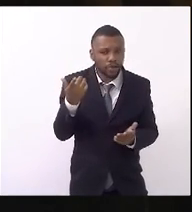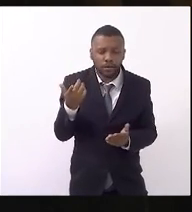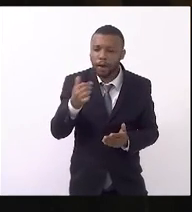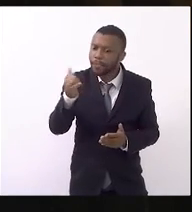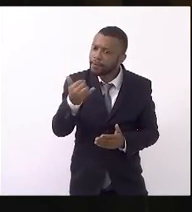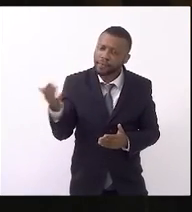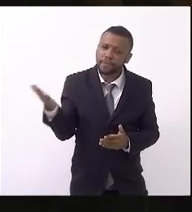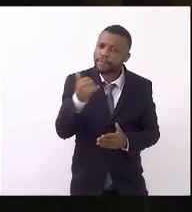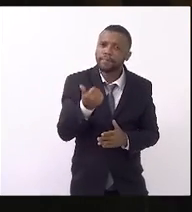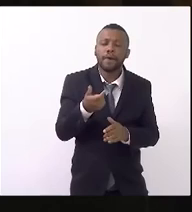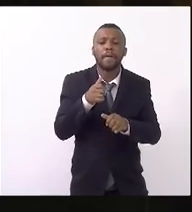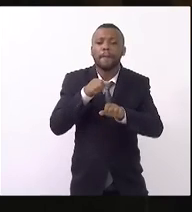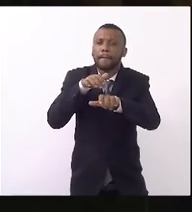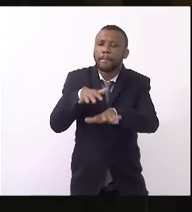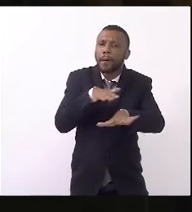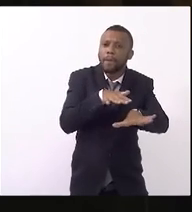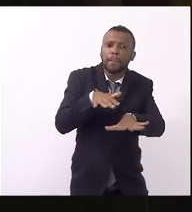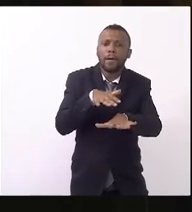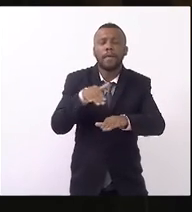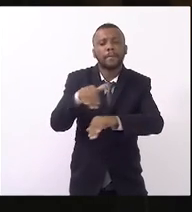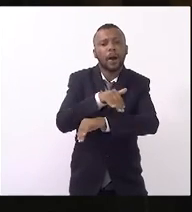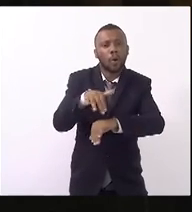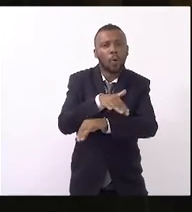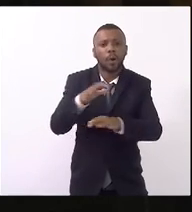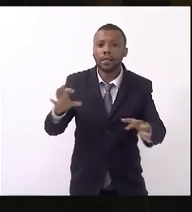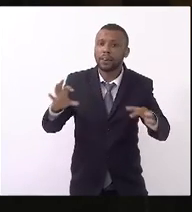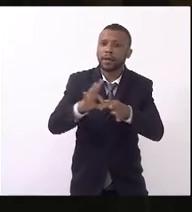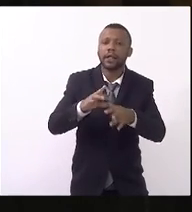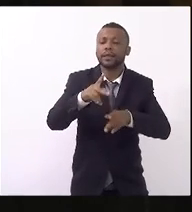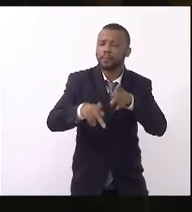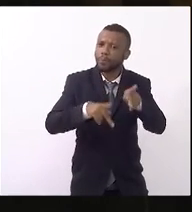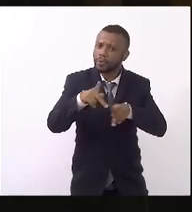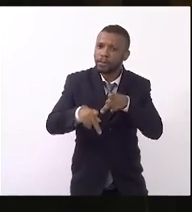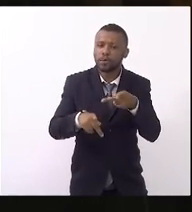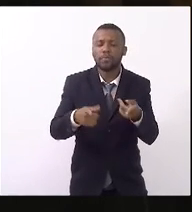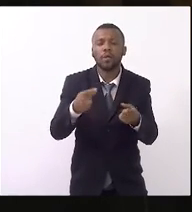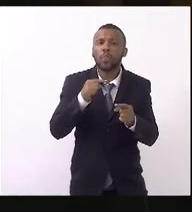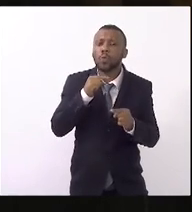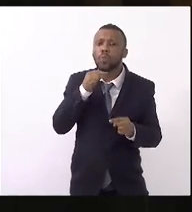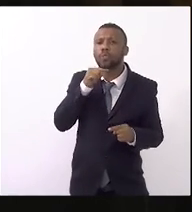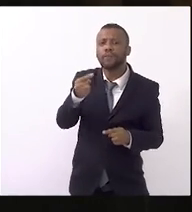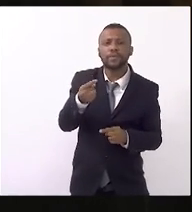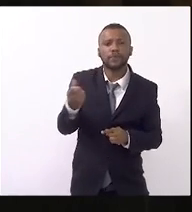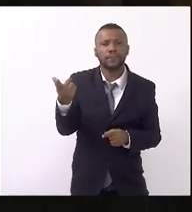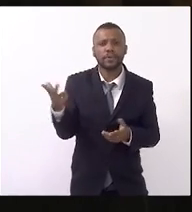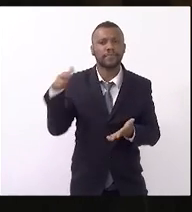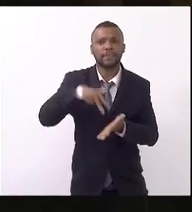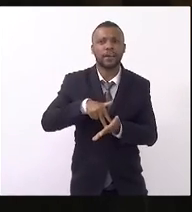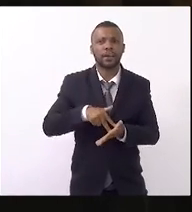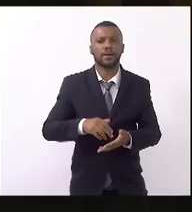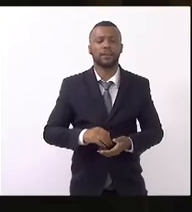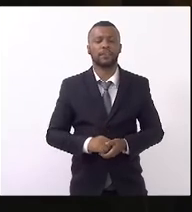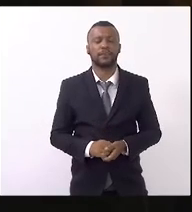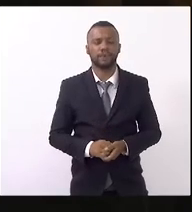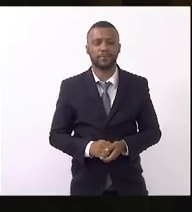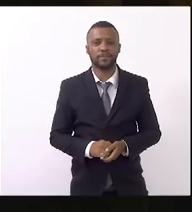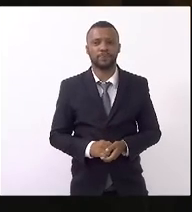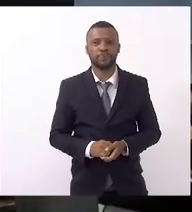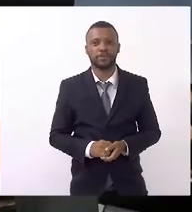rua de encontro à população. Vem para a rua, duvido que você venha. Obrigado,